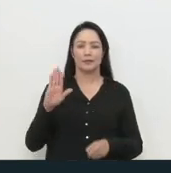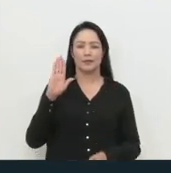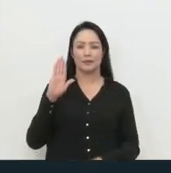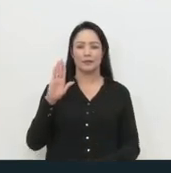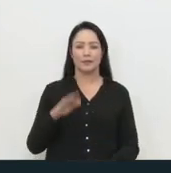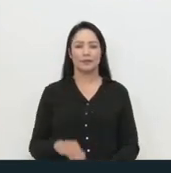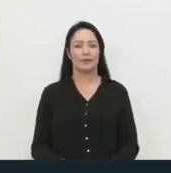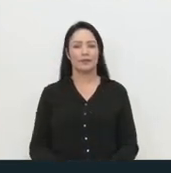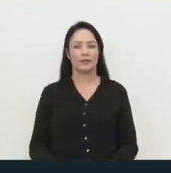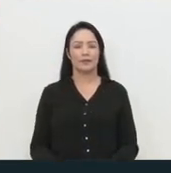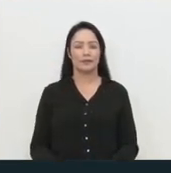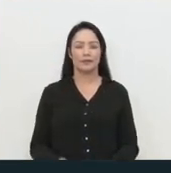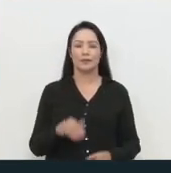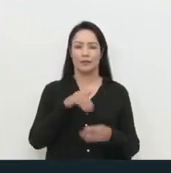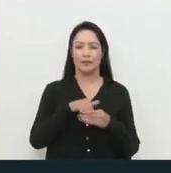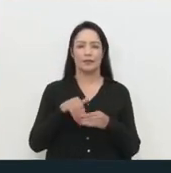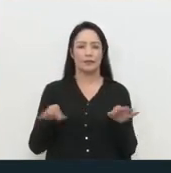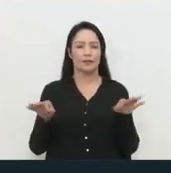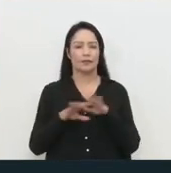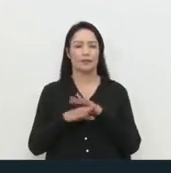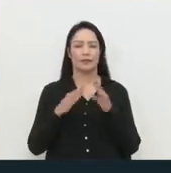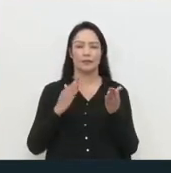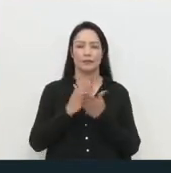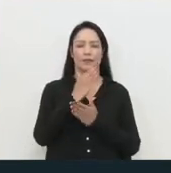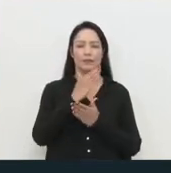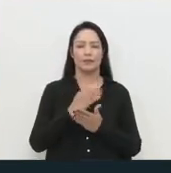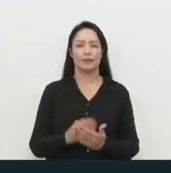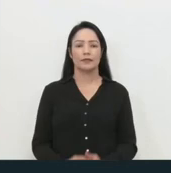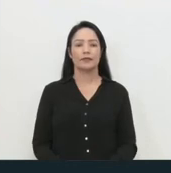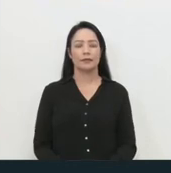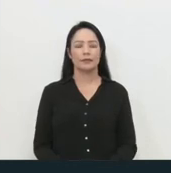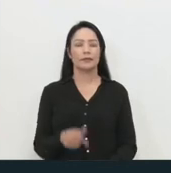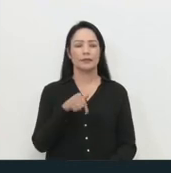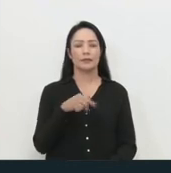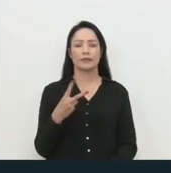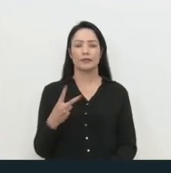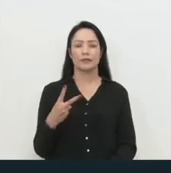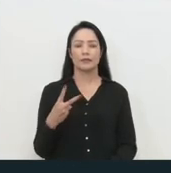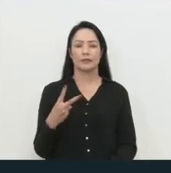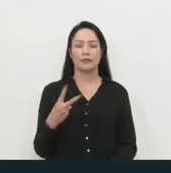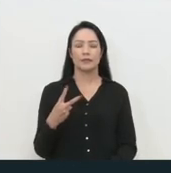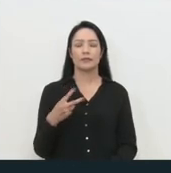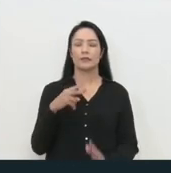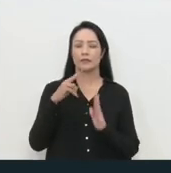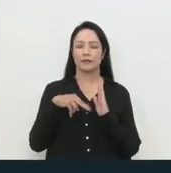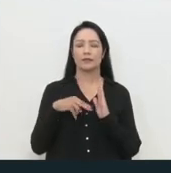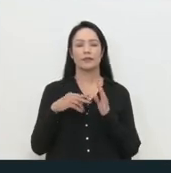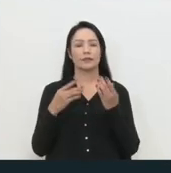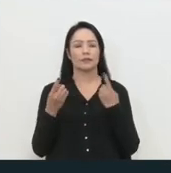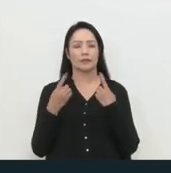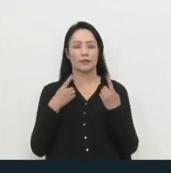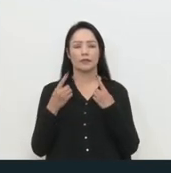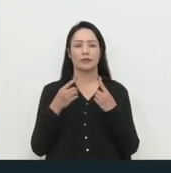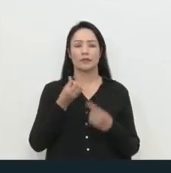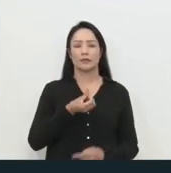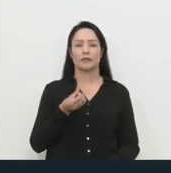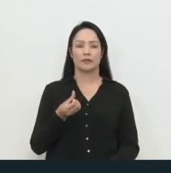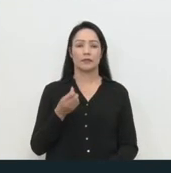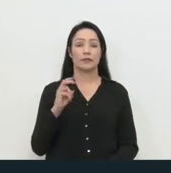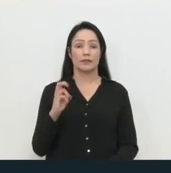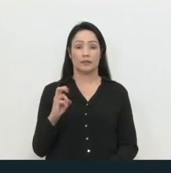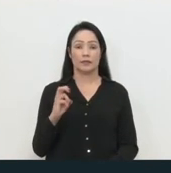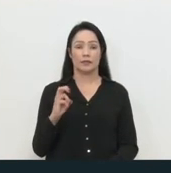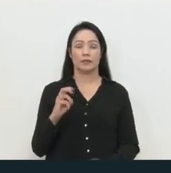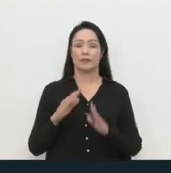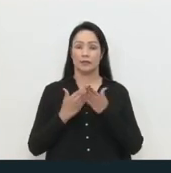encerrado a votação aprovado em caminhos se 72 72 leitura informações